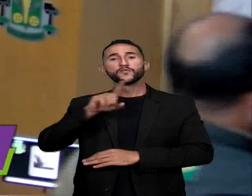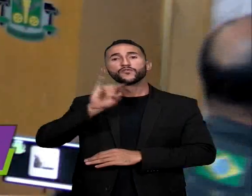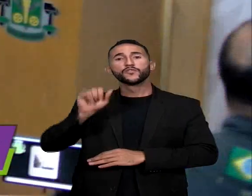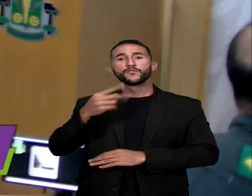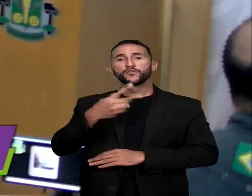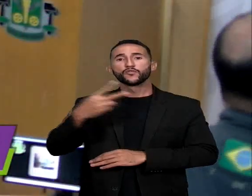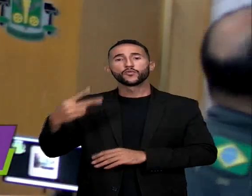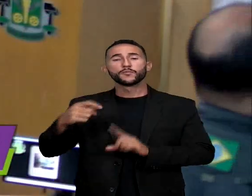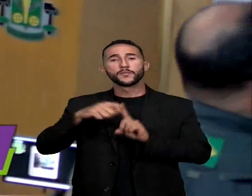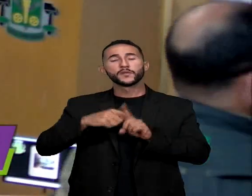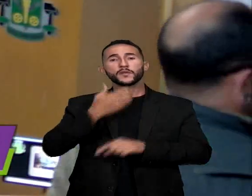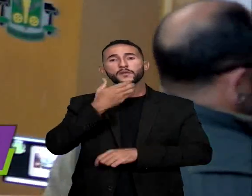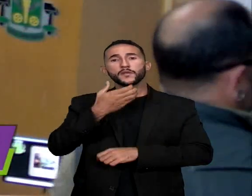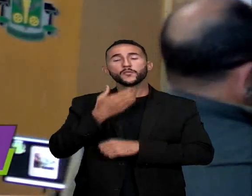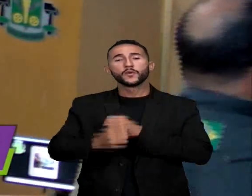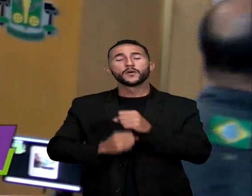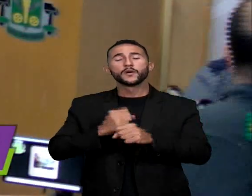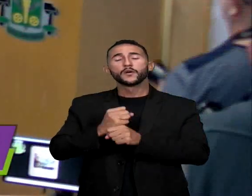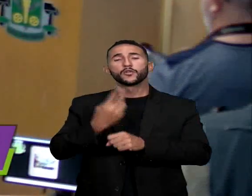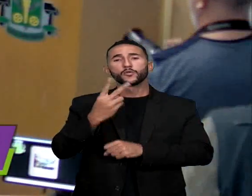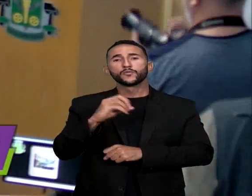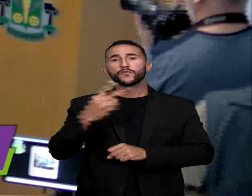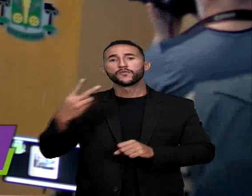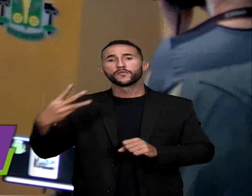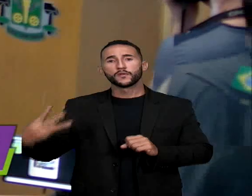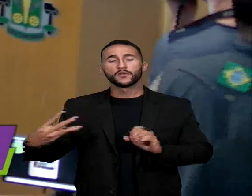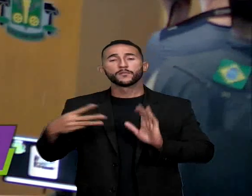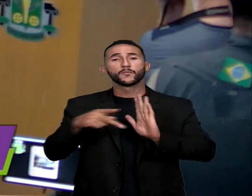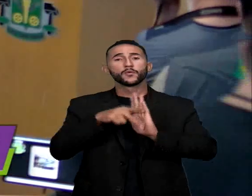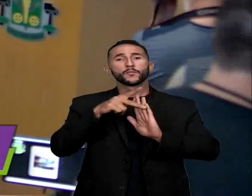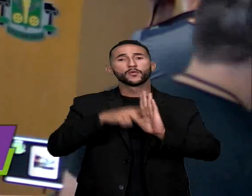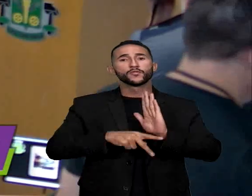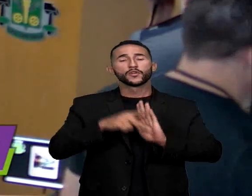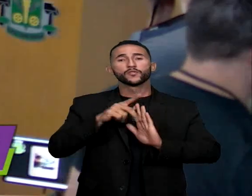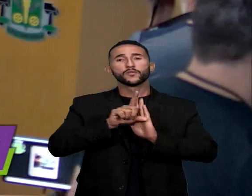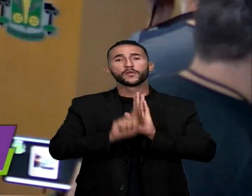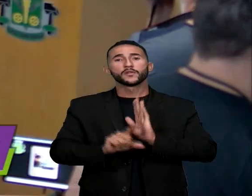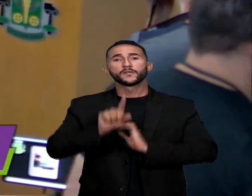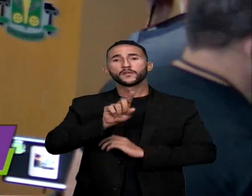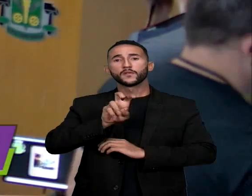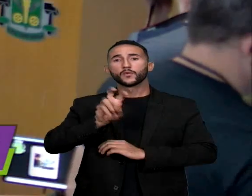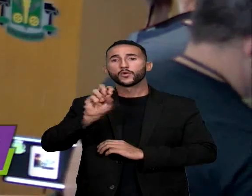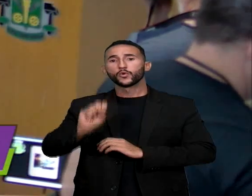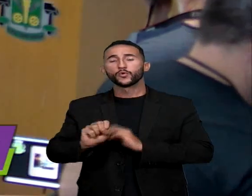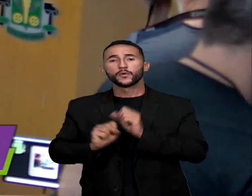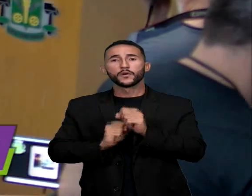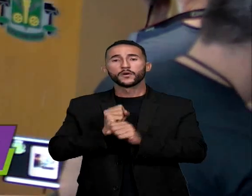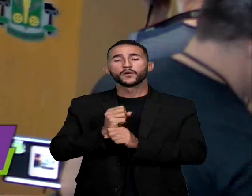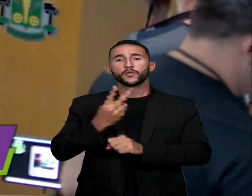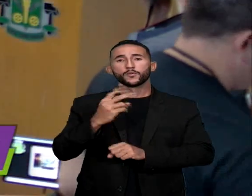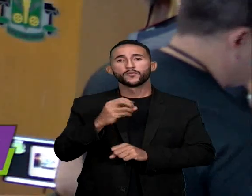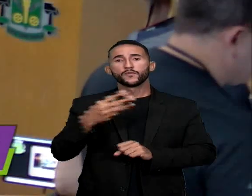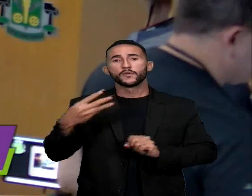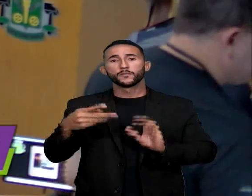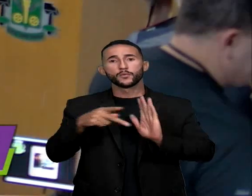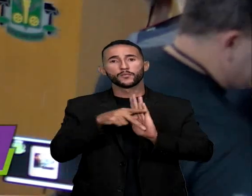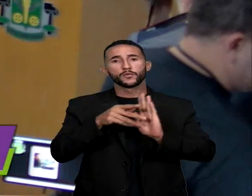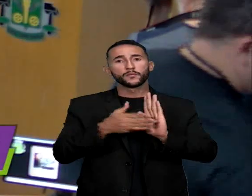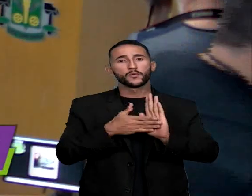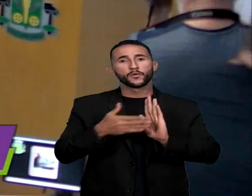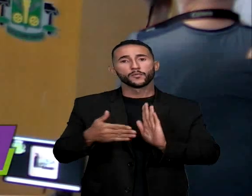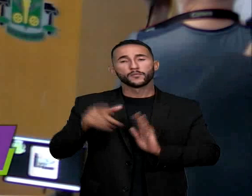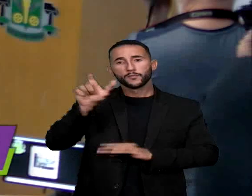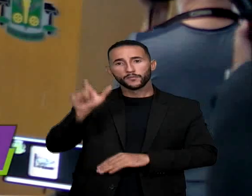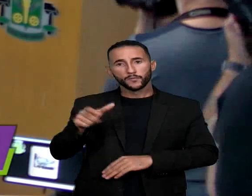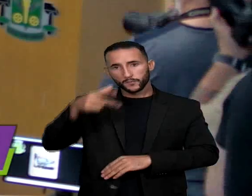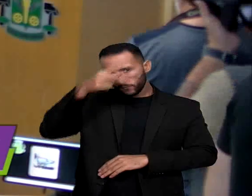de 2023 referente ao projeto de lei 158 de 2023 de autoria do prefeito do município de